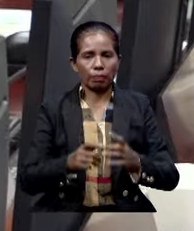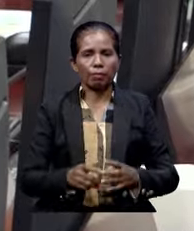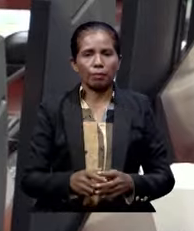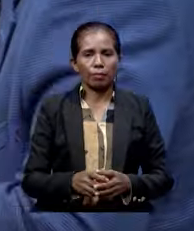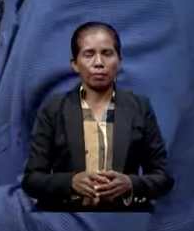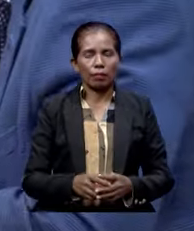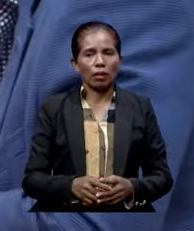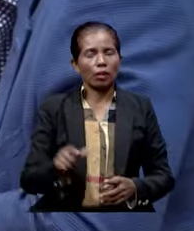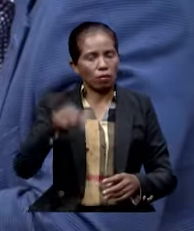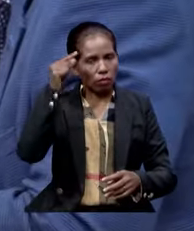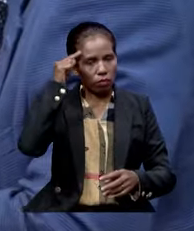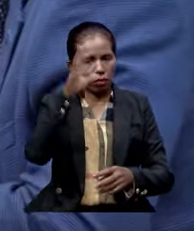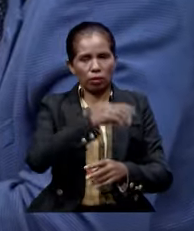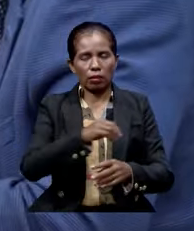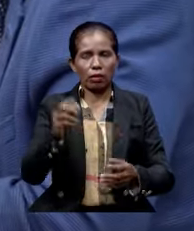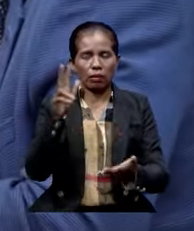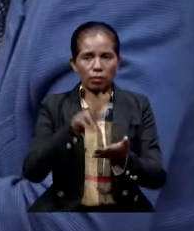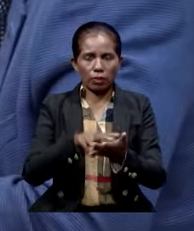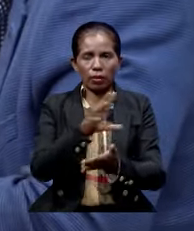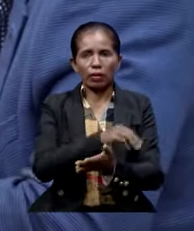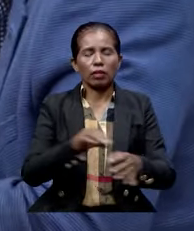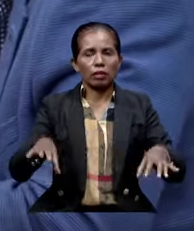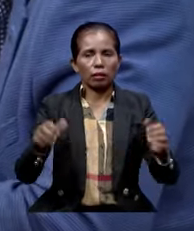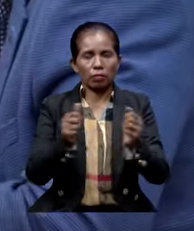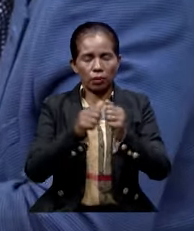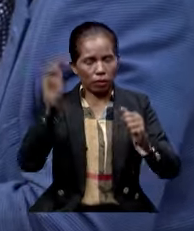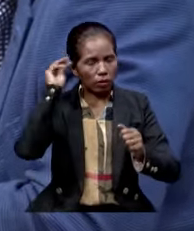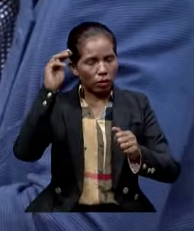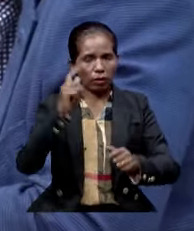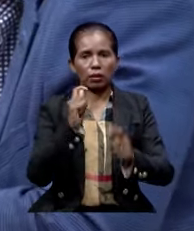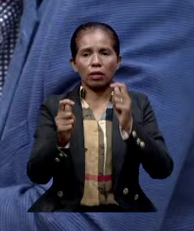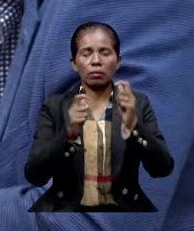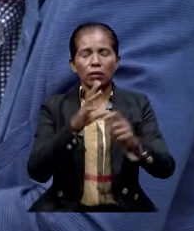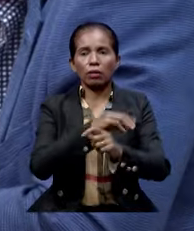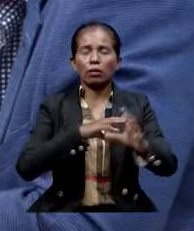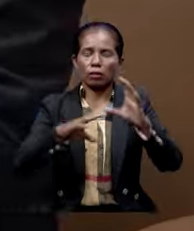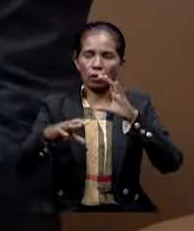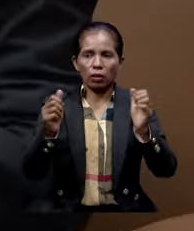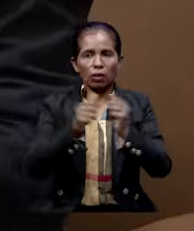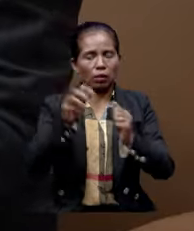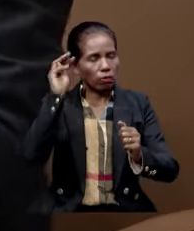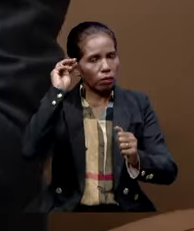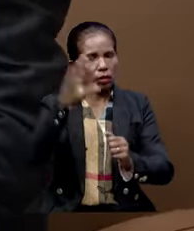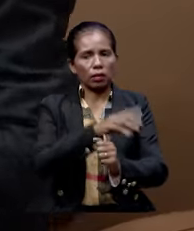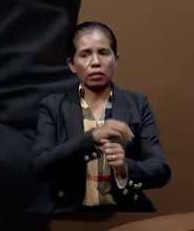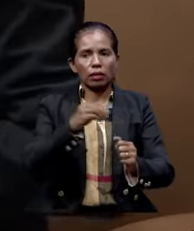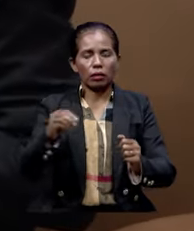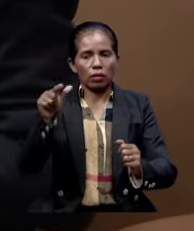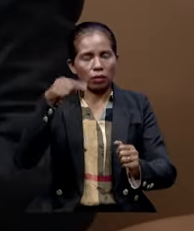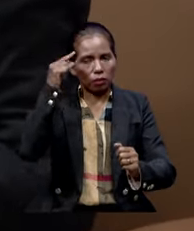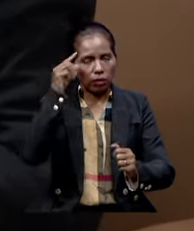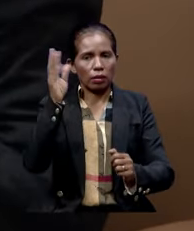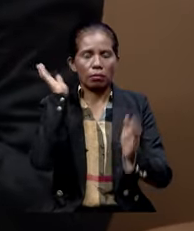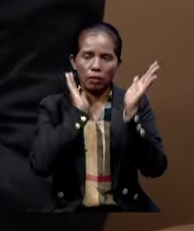de governo mostra aprova acordo bilateral entre Ministério do Transporte e Comunicação, o Ministério do Transporte, governo